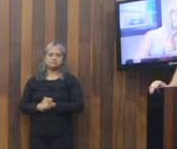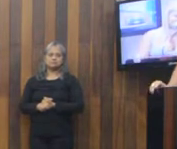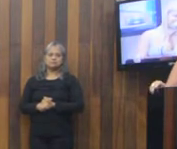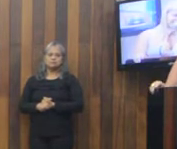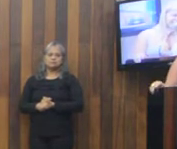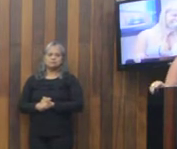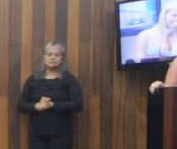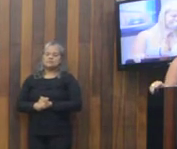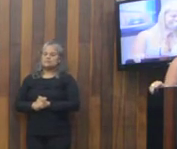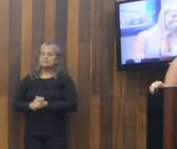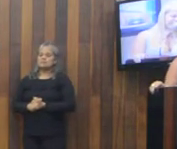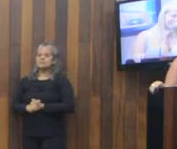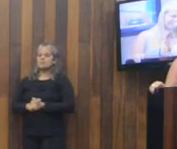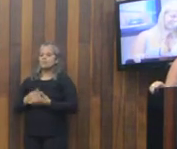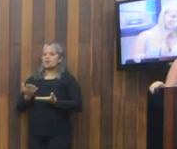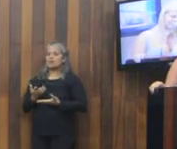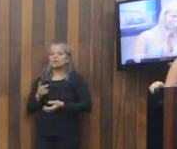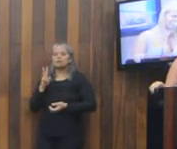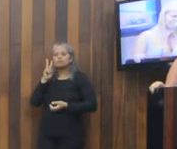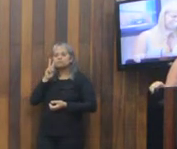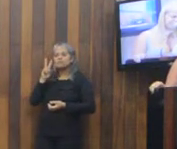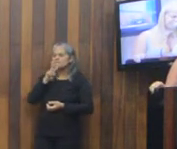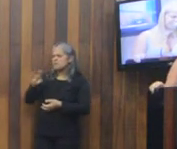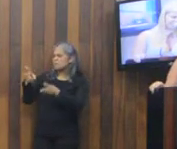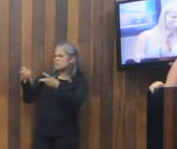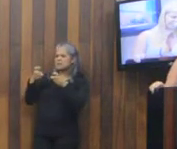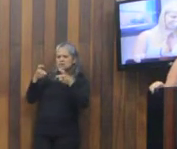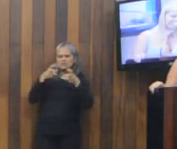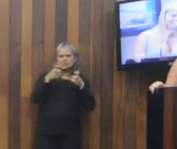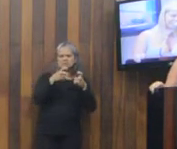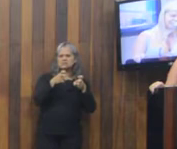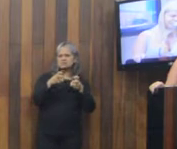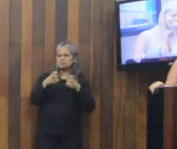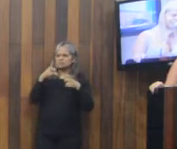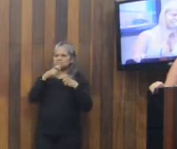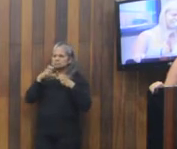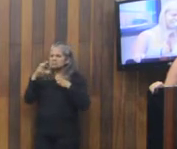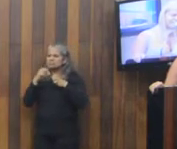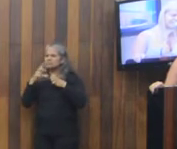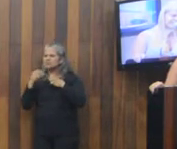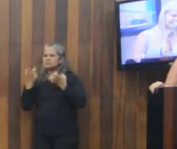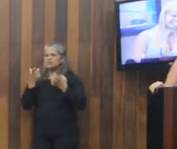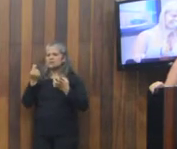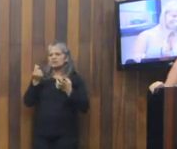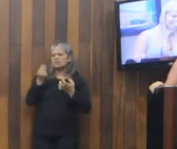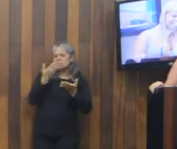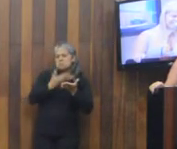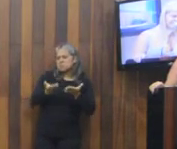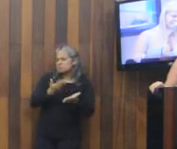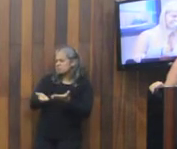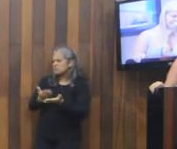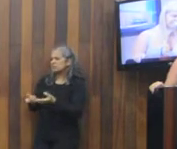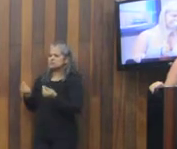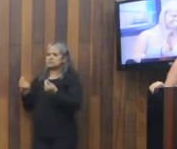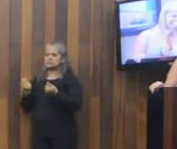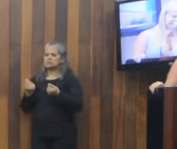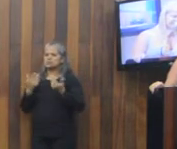hoje eu vejo empresas tradicionais falindo e fechando suas portas. E para nós hoje, só tem saída,